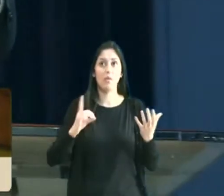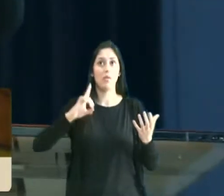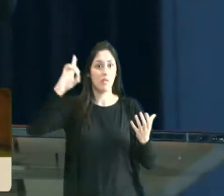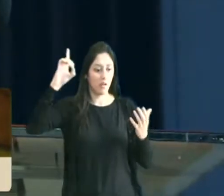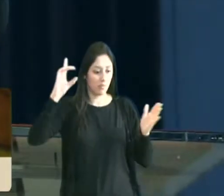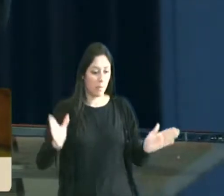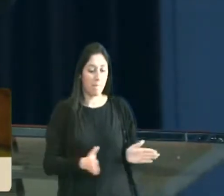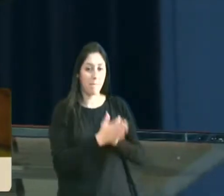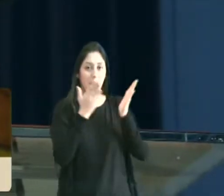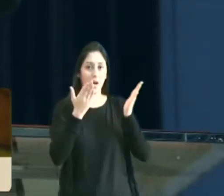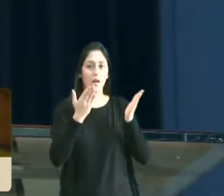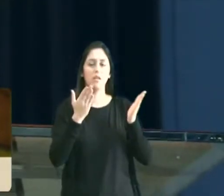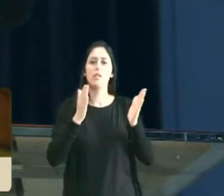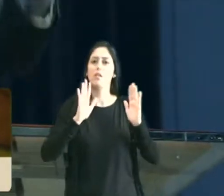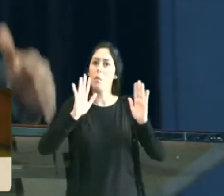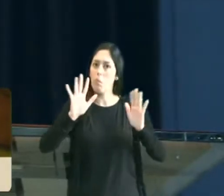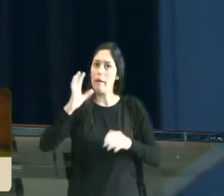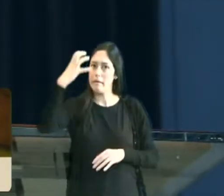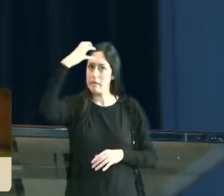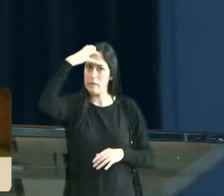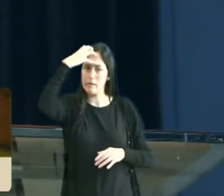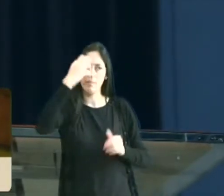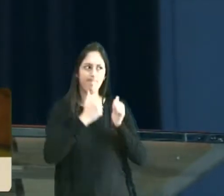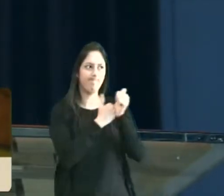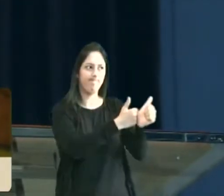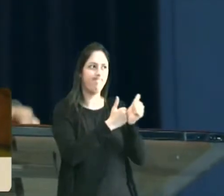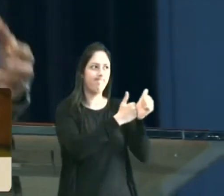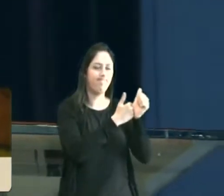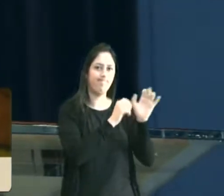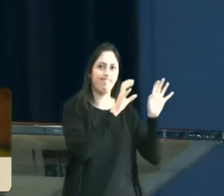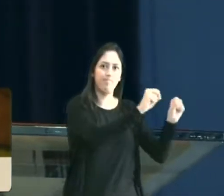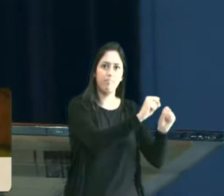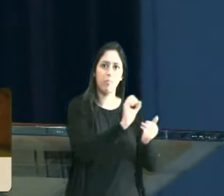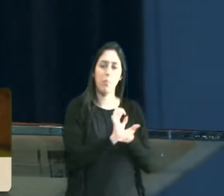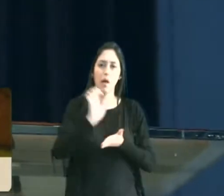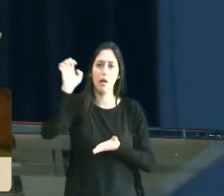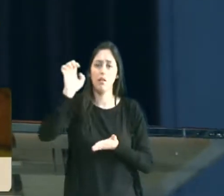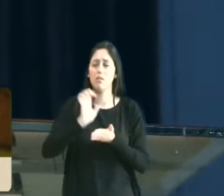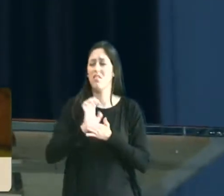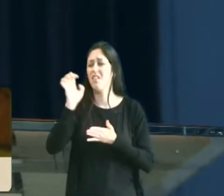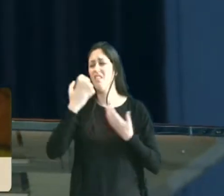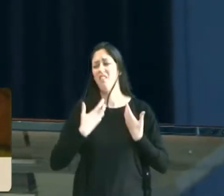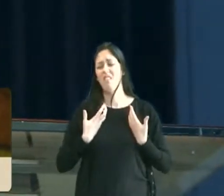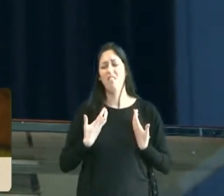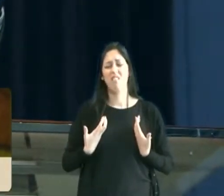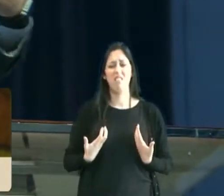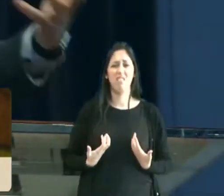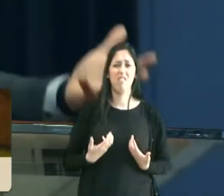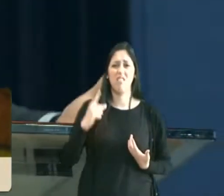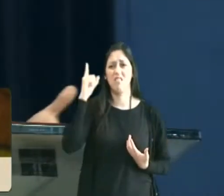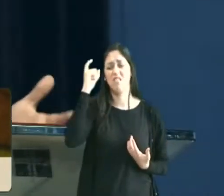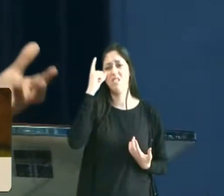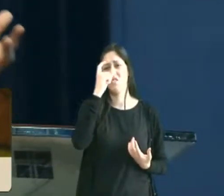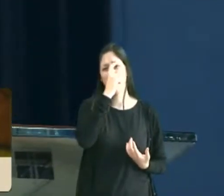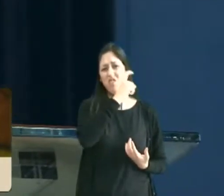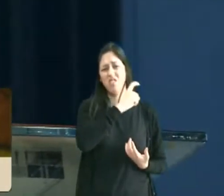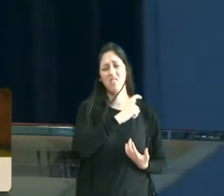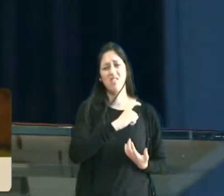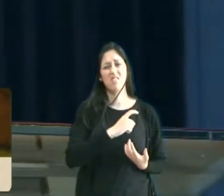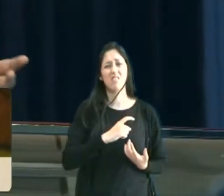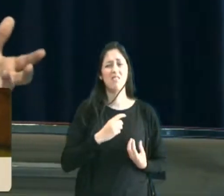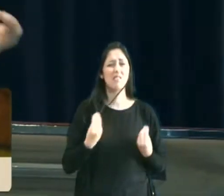rei continua o perseguindo. E ele fica esgotado, ele vai para um pé